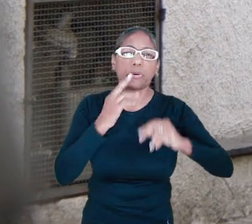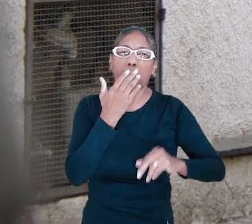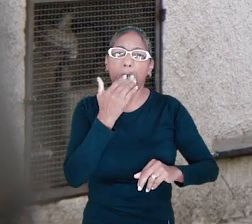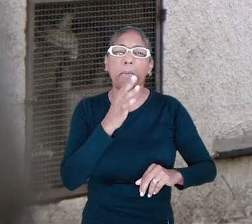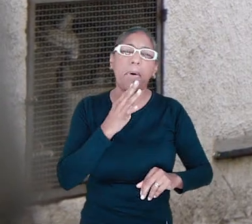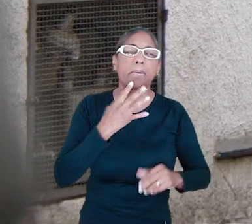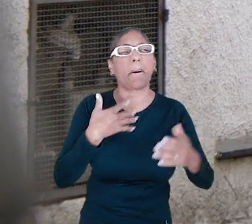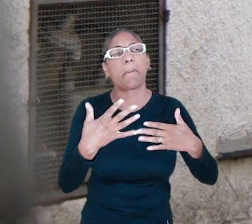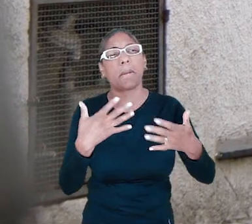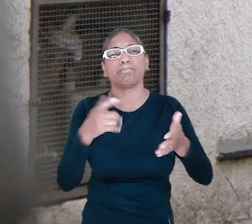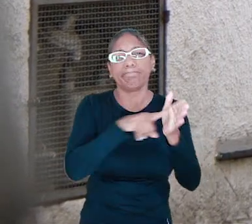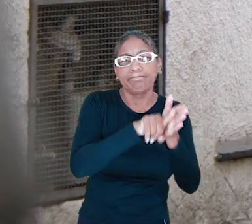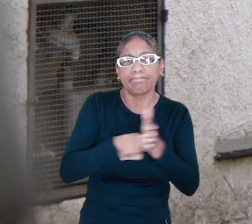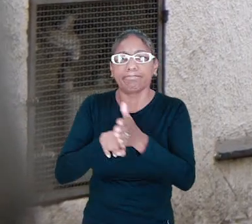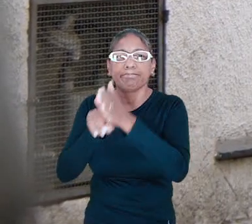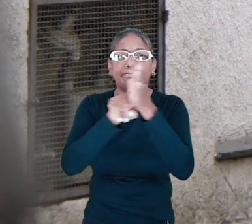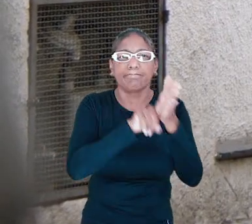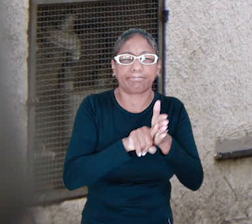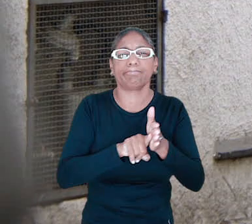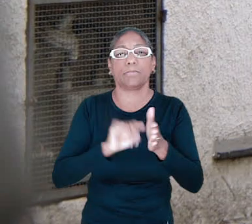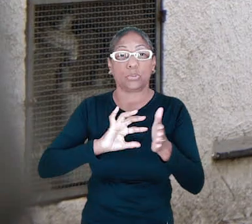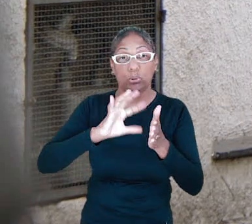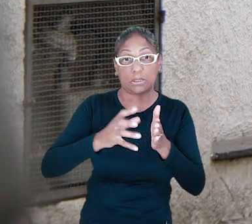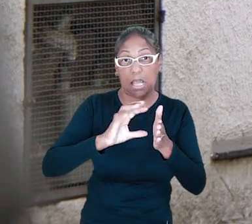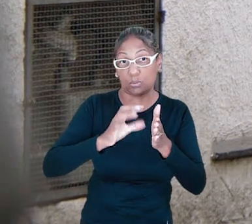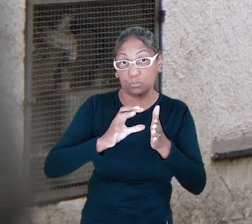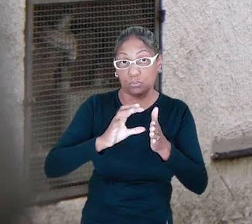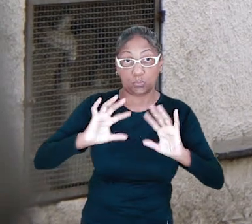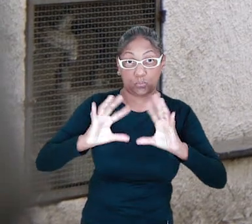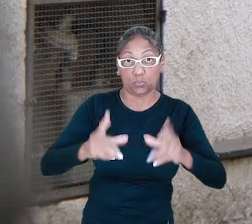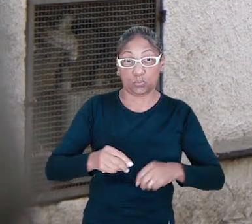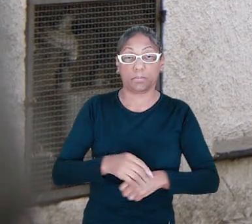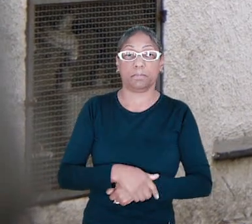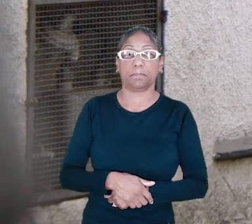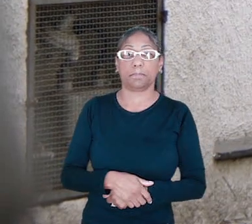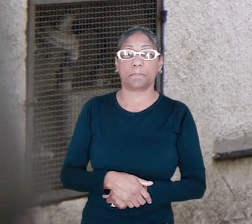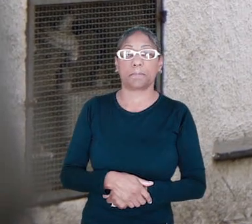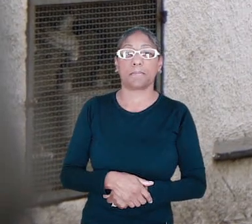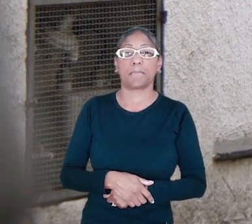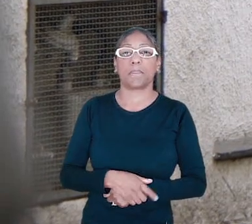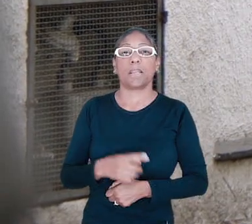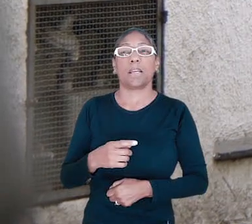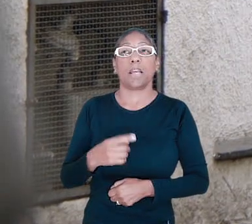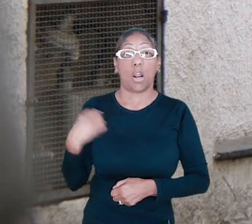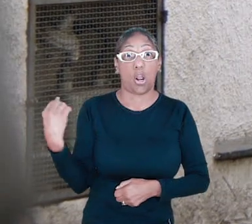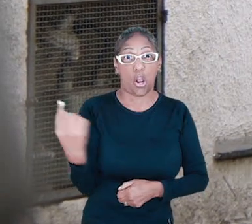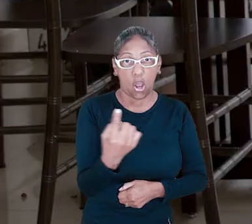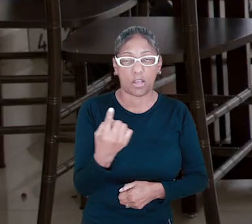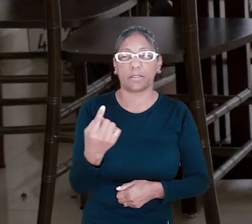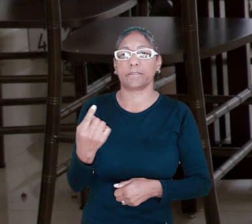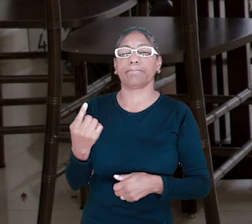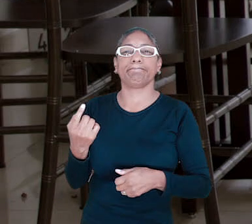desses restaurantes, come neles, fazendo esse mapeamento. Ela desce da bicicleta e encosta na parede. A gente estava